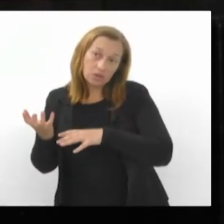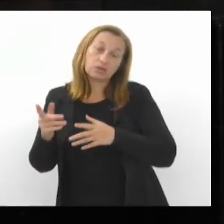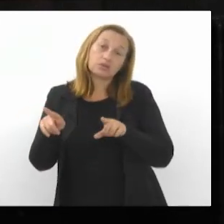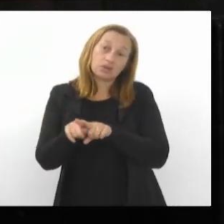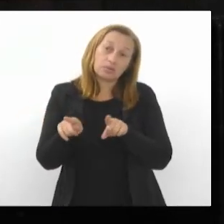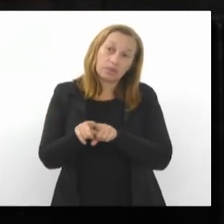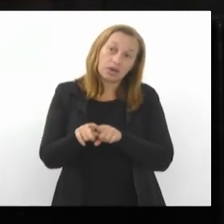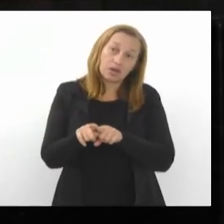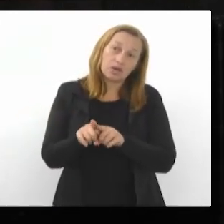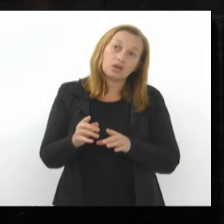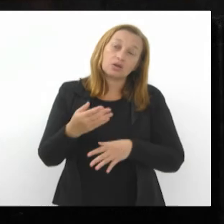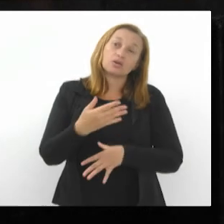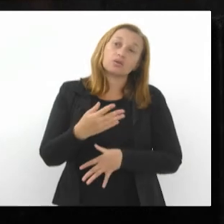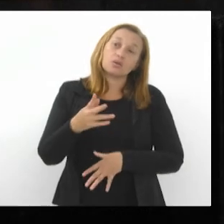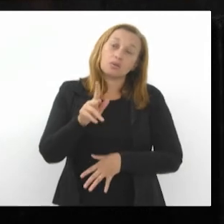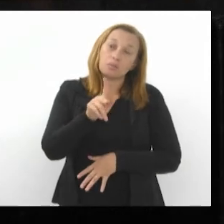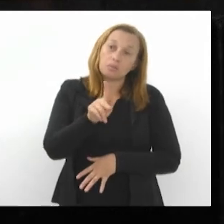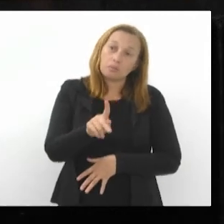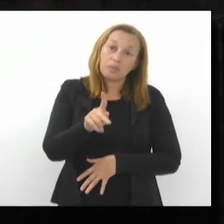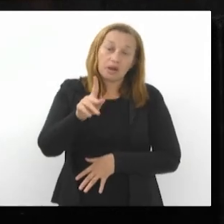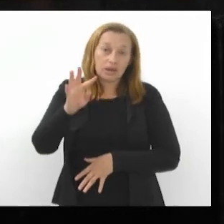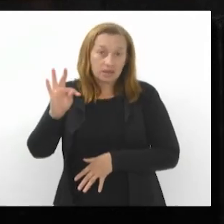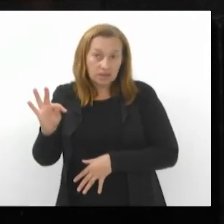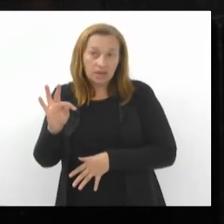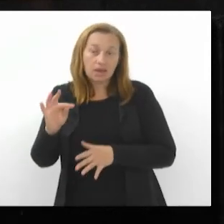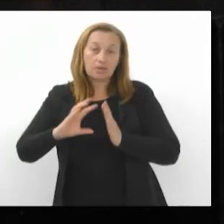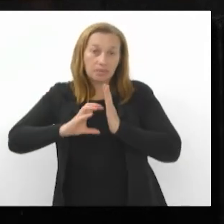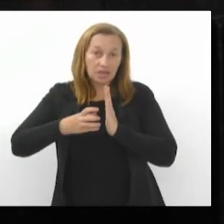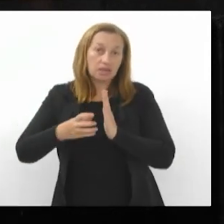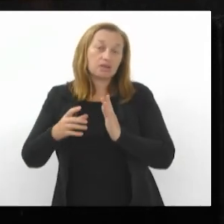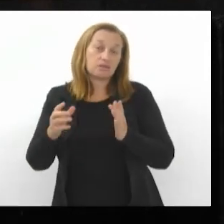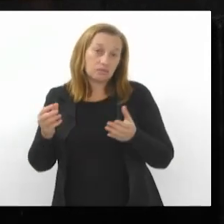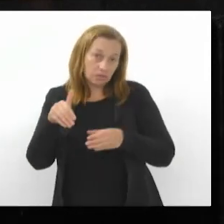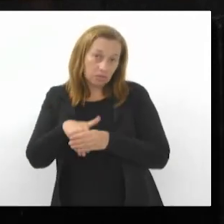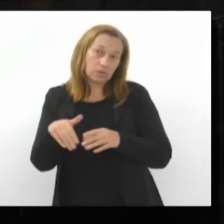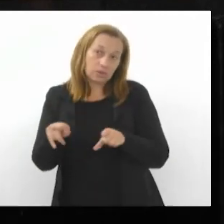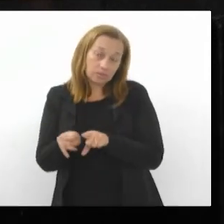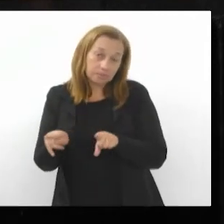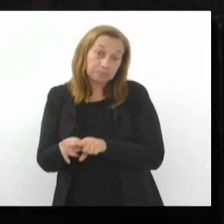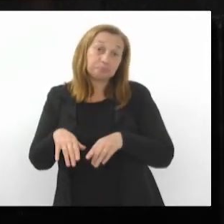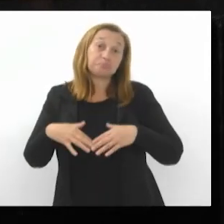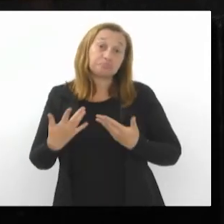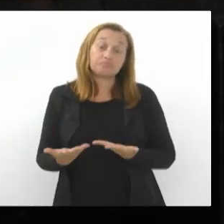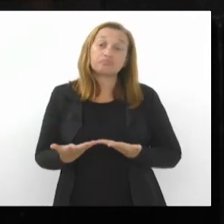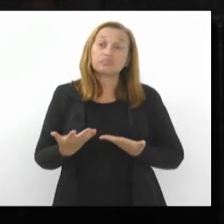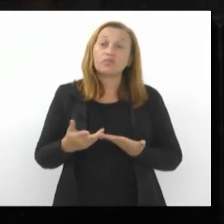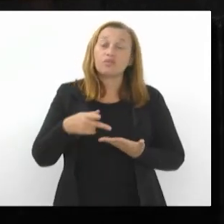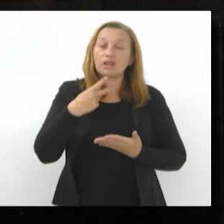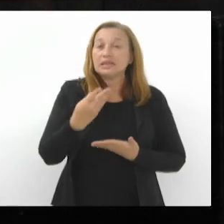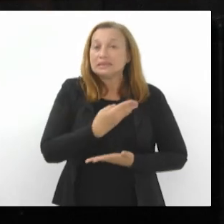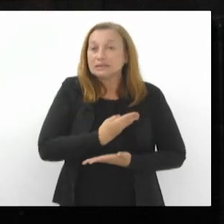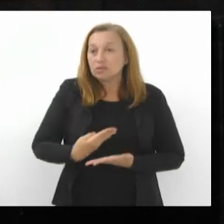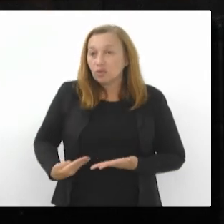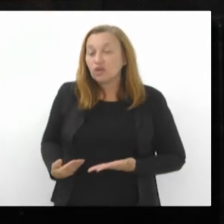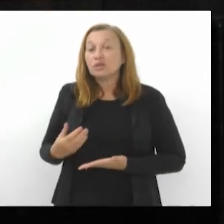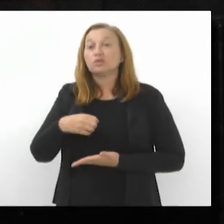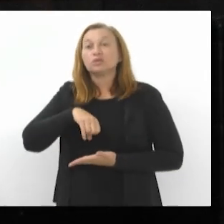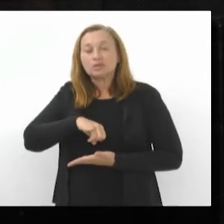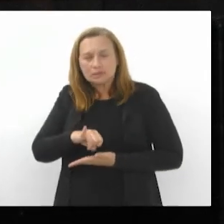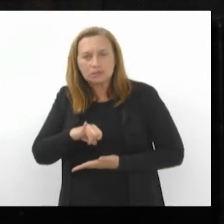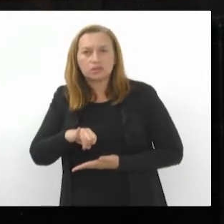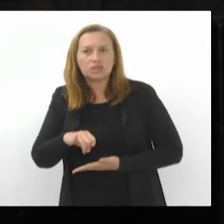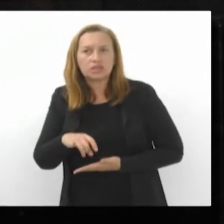presidente, o Partido dos Trabalhadores. Bom, dito isso, se o governo tiver